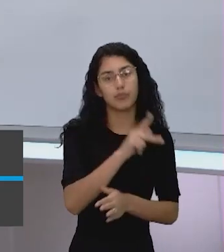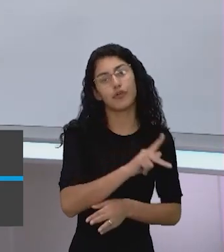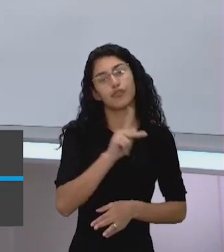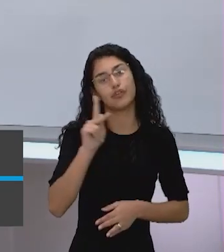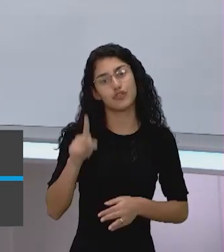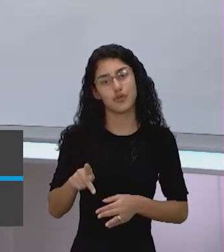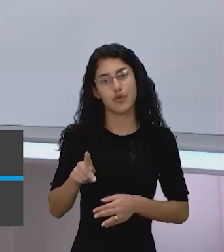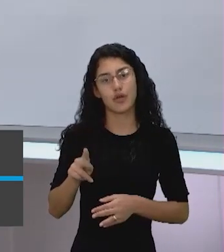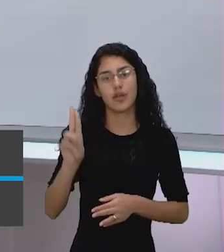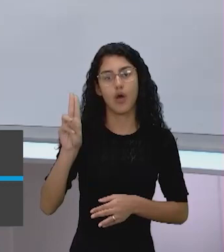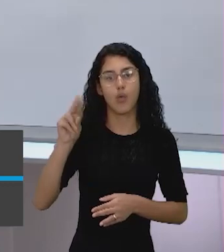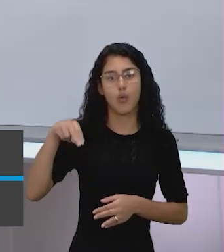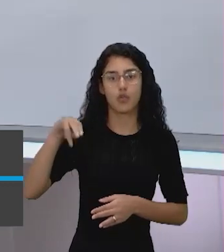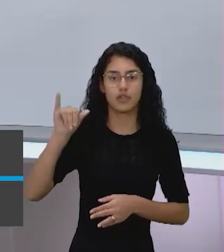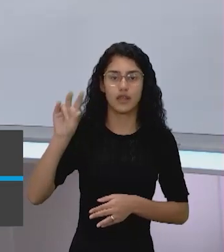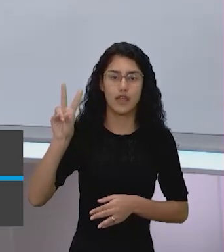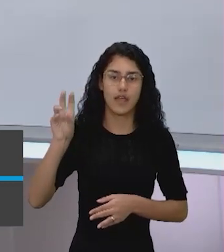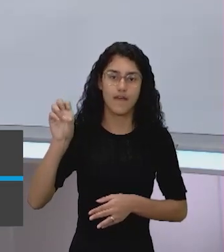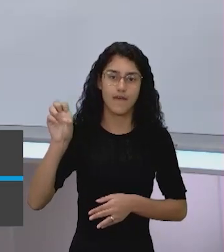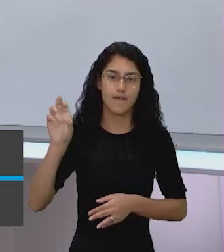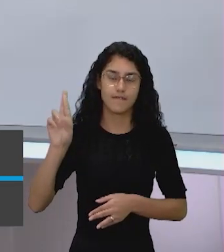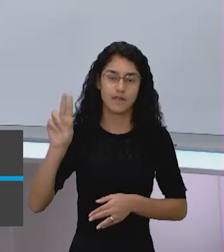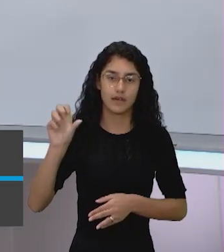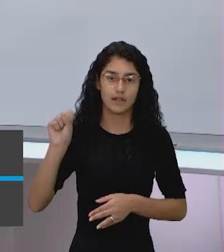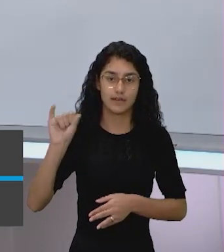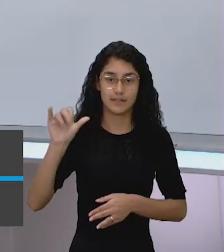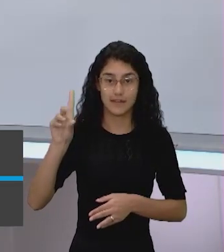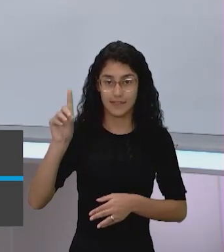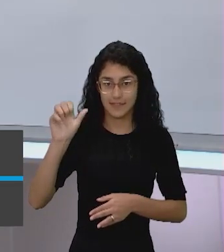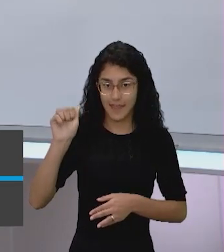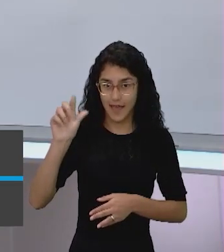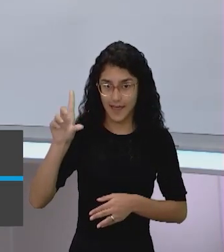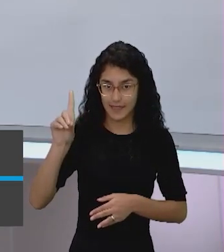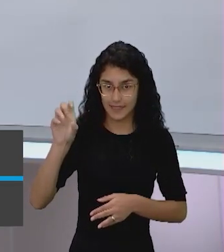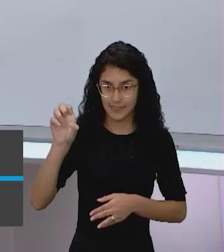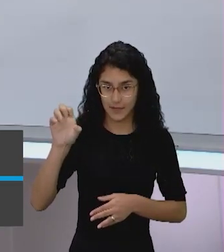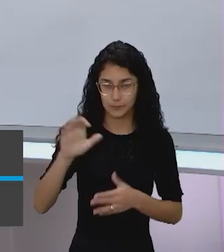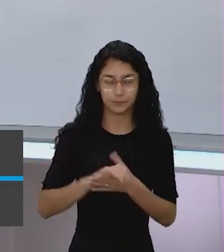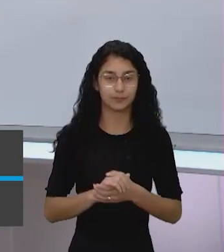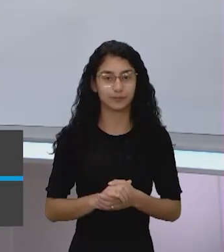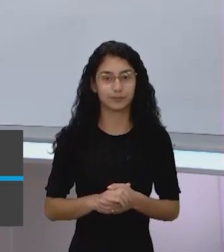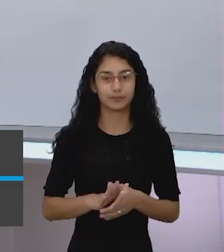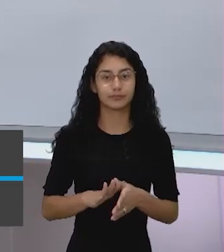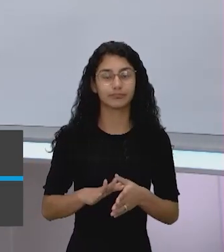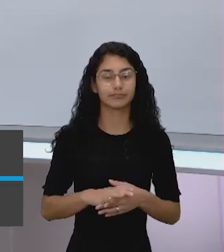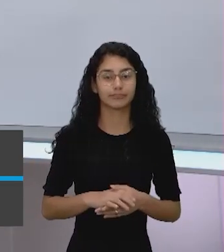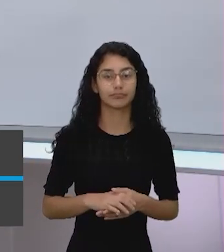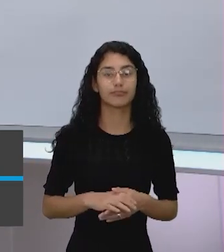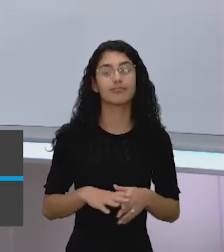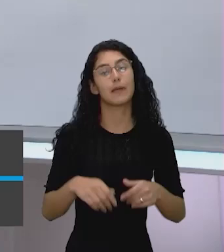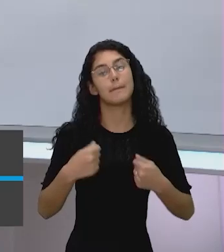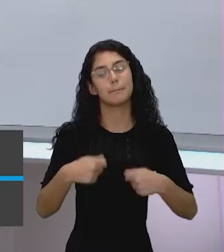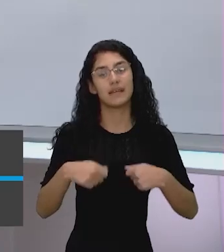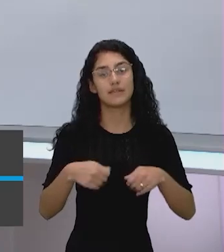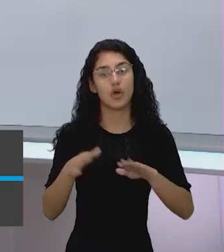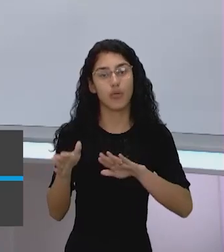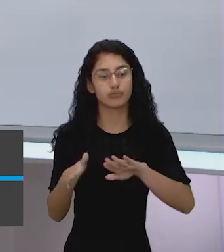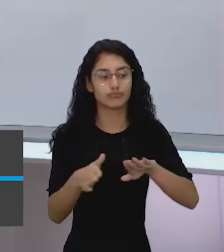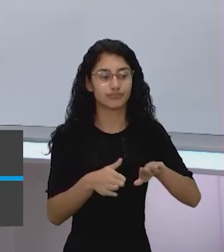Federal da Bahia, e o governo, daí aconteceu a ditadura militar, ele teve que se exilar, ele teve que sair do